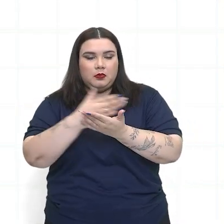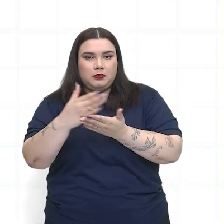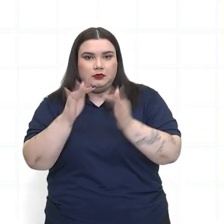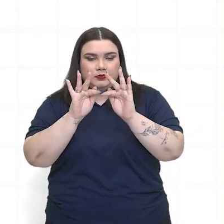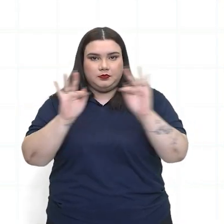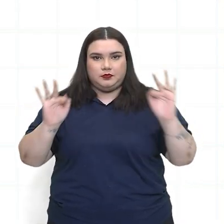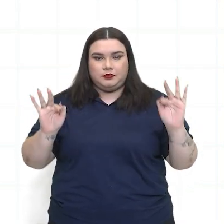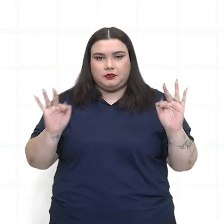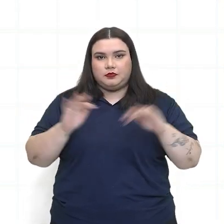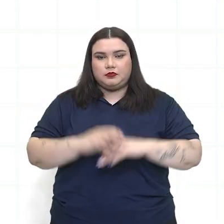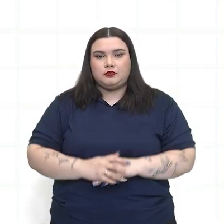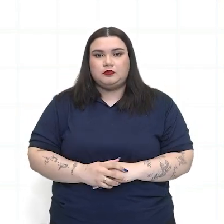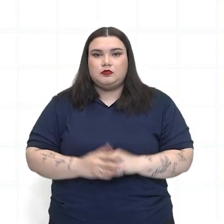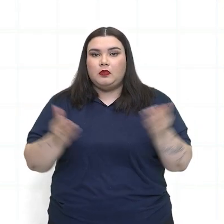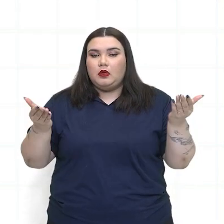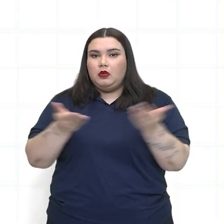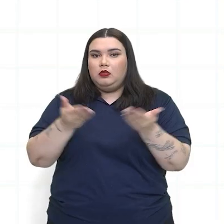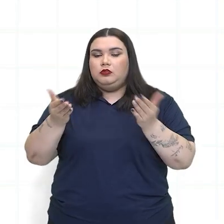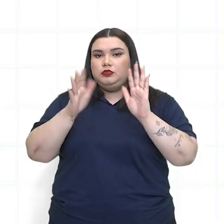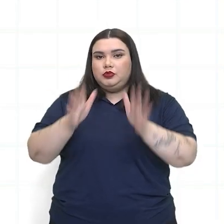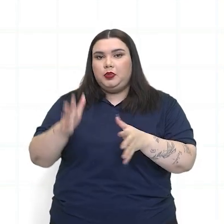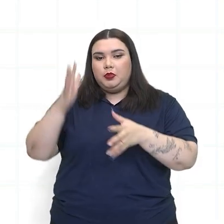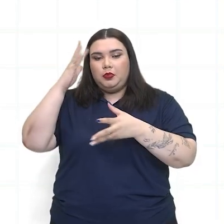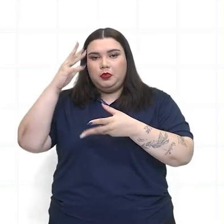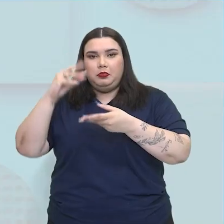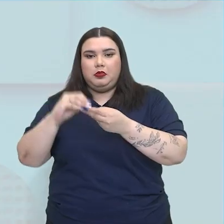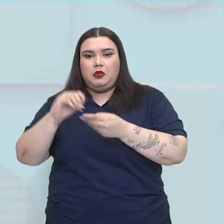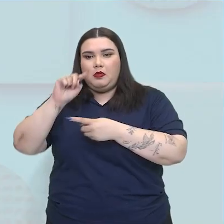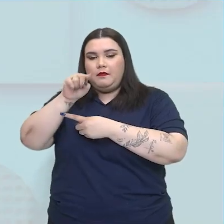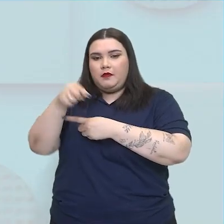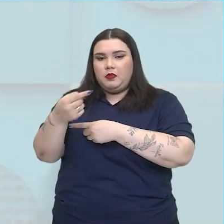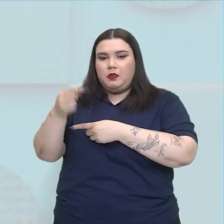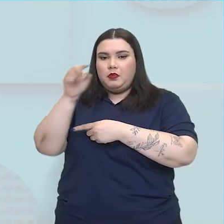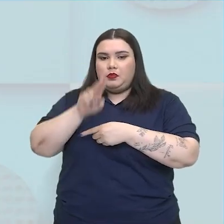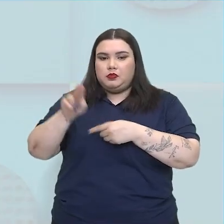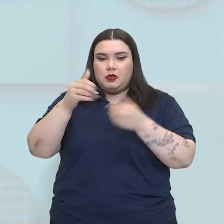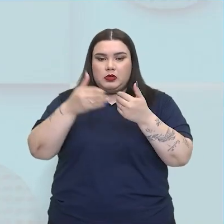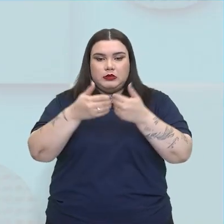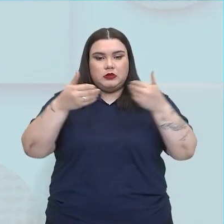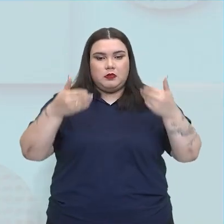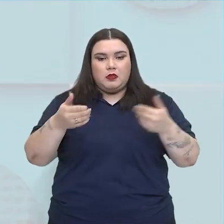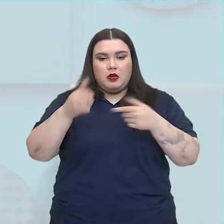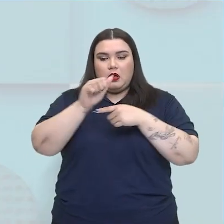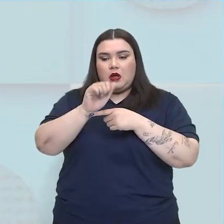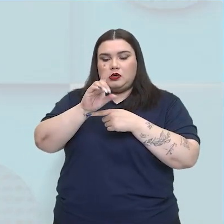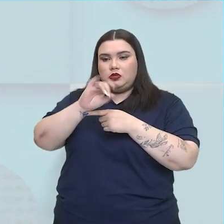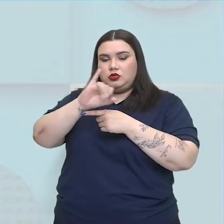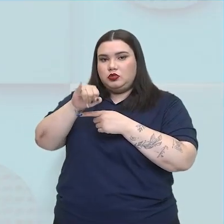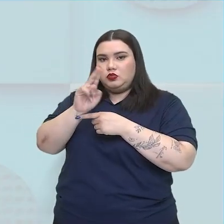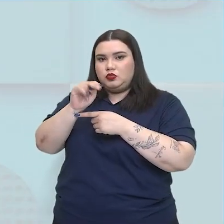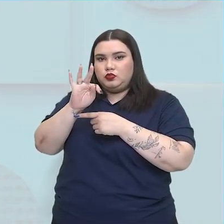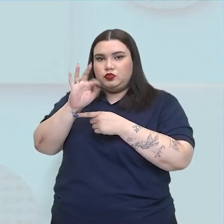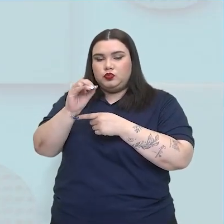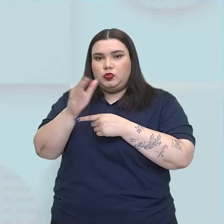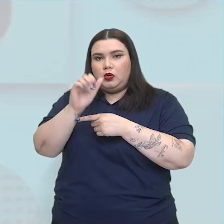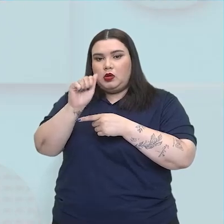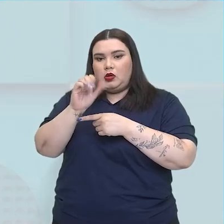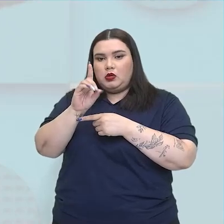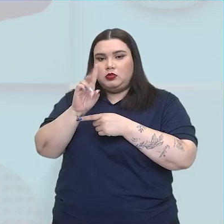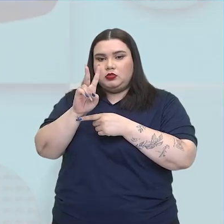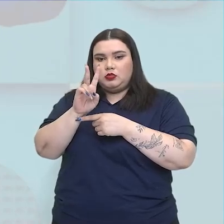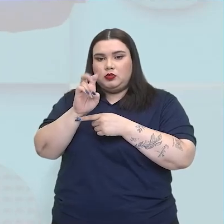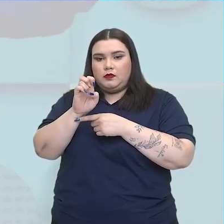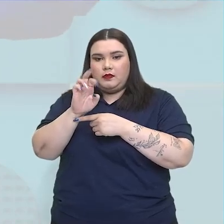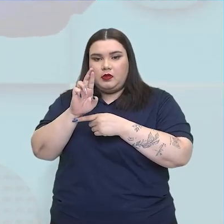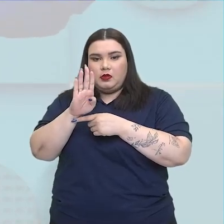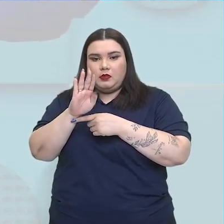frase. Agora que você entendeu que a vírgula serve para separar adjunto adverbial que está deslocado na frase, está no início